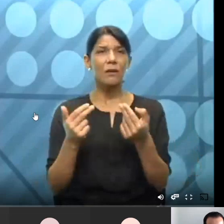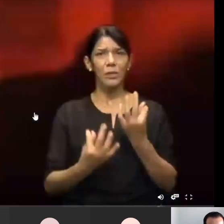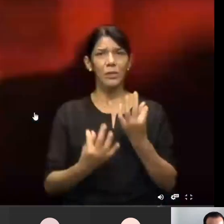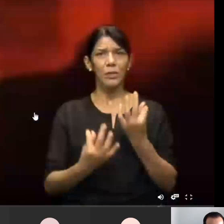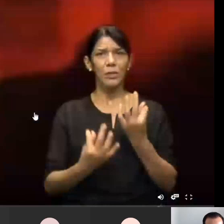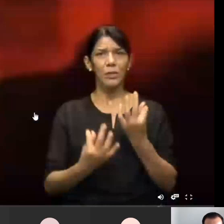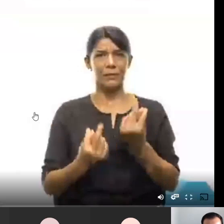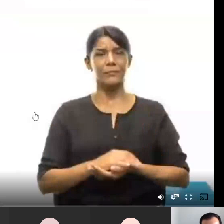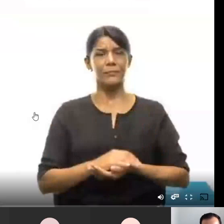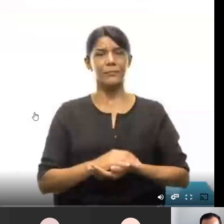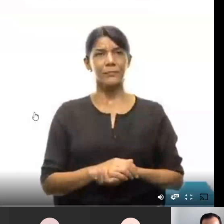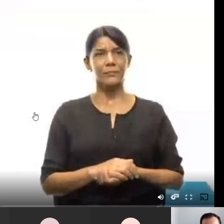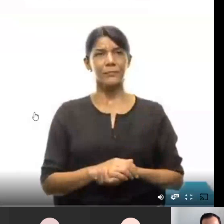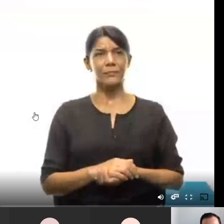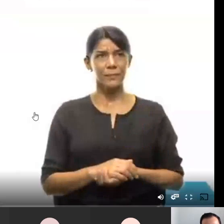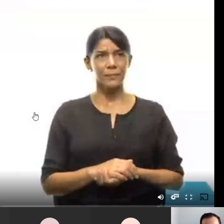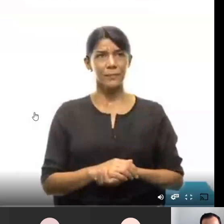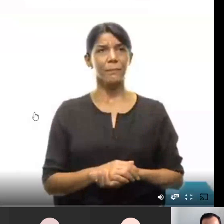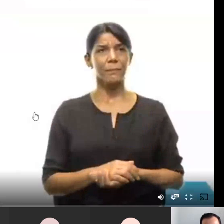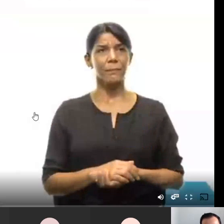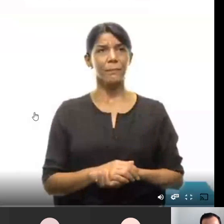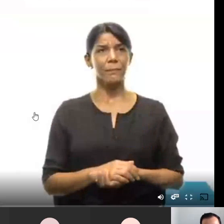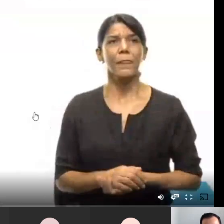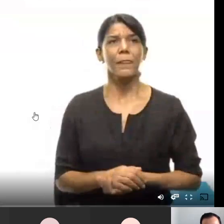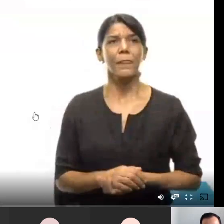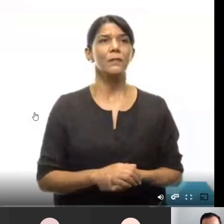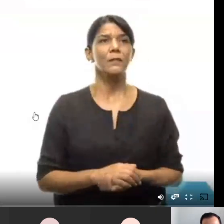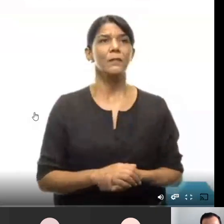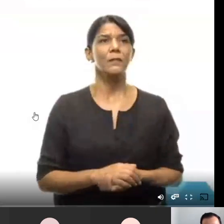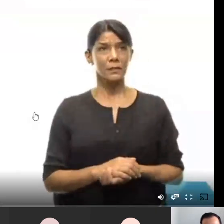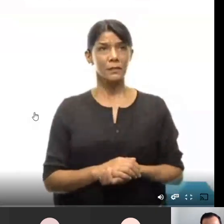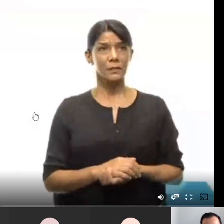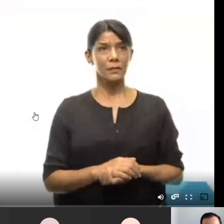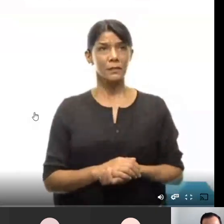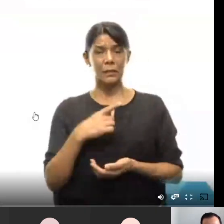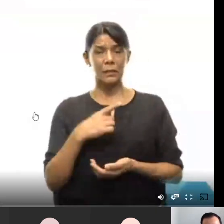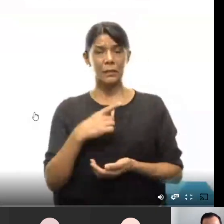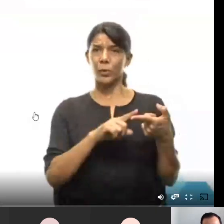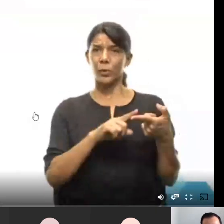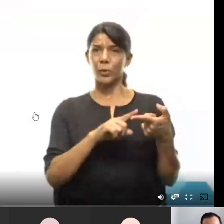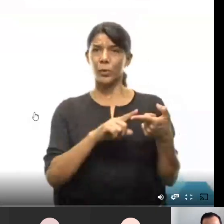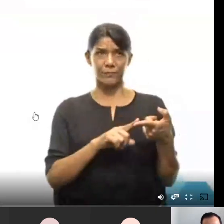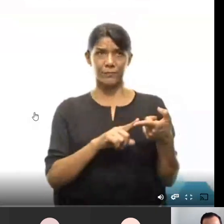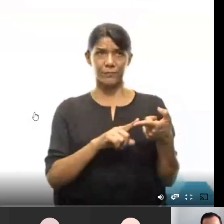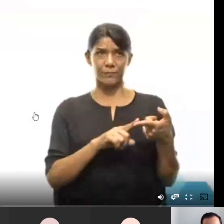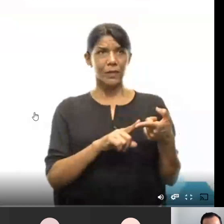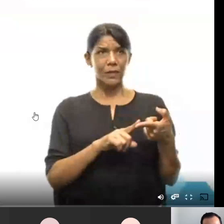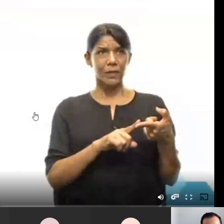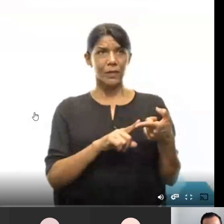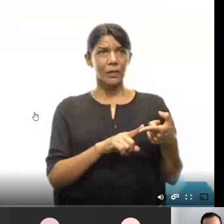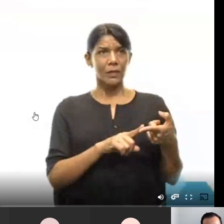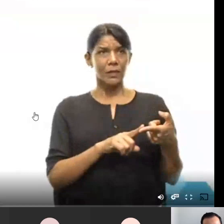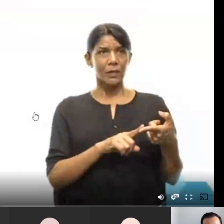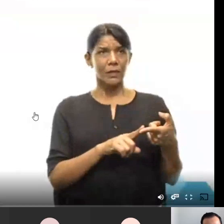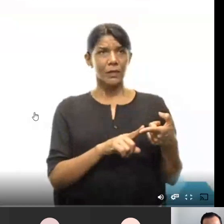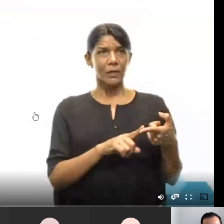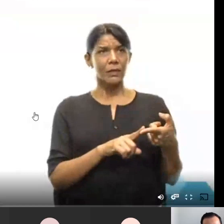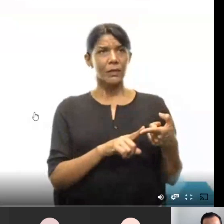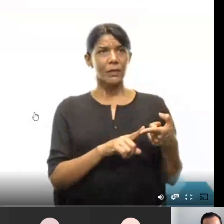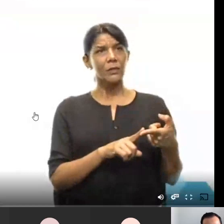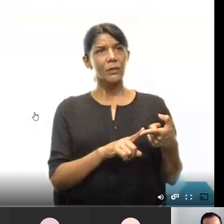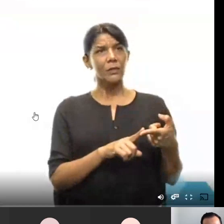Então, como eu disse, nós temos, primeiro, parada de ciclo, né?